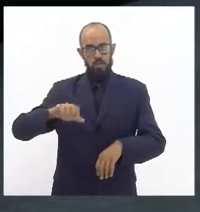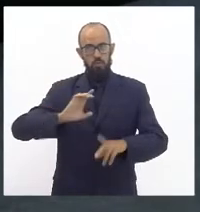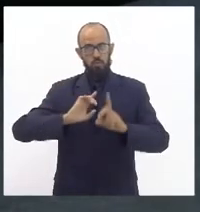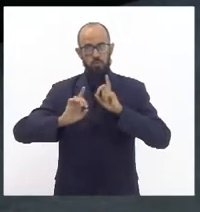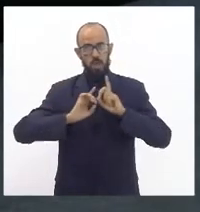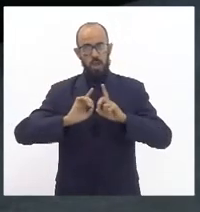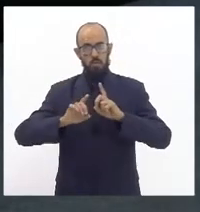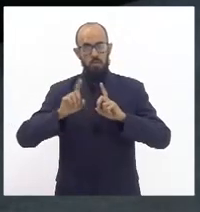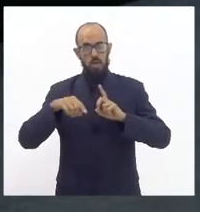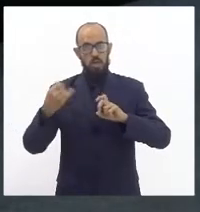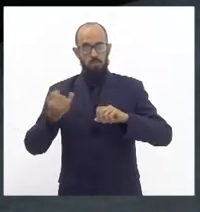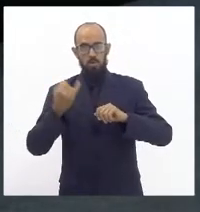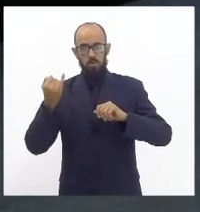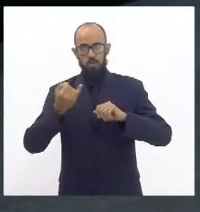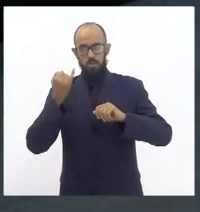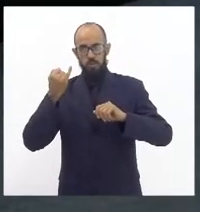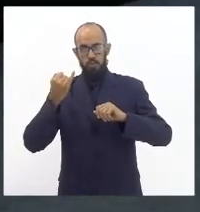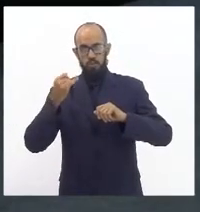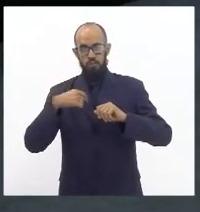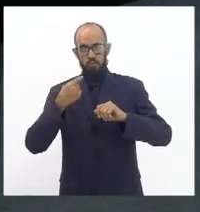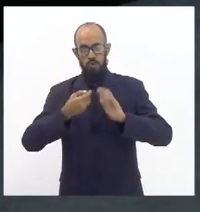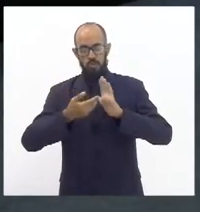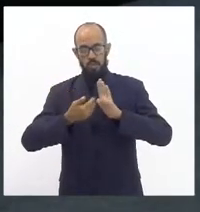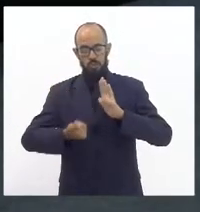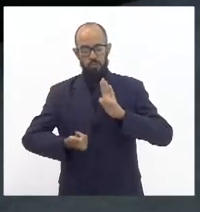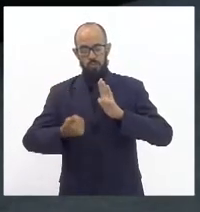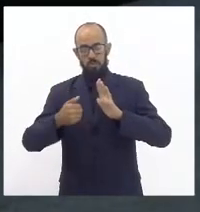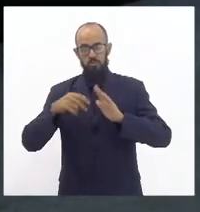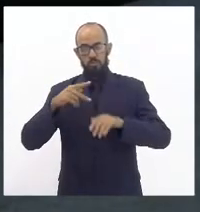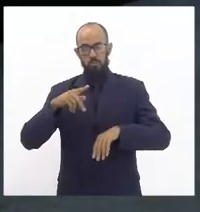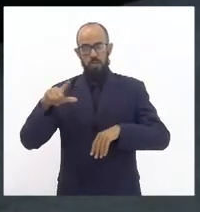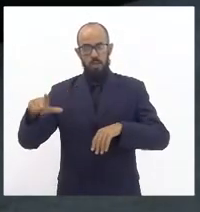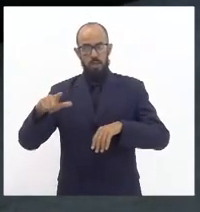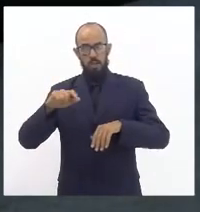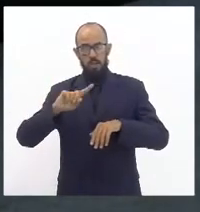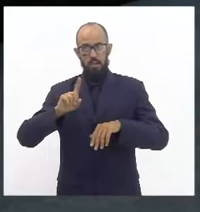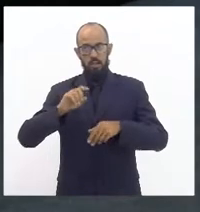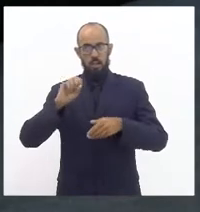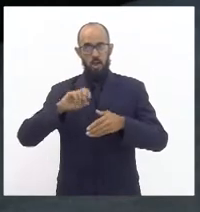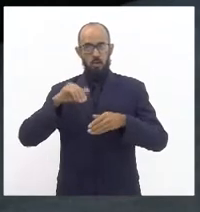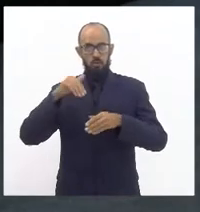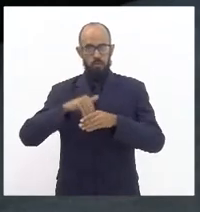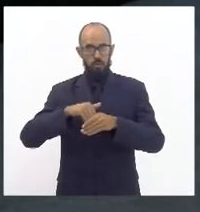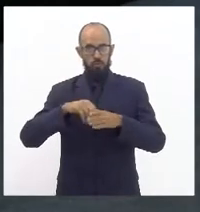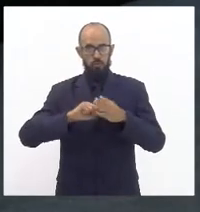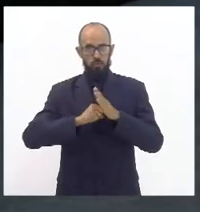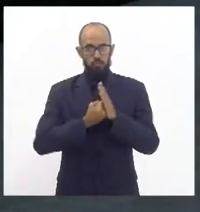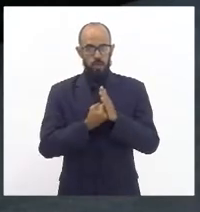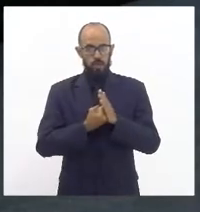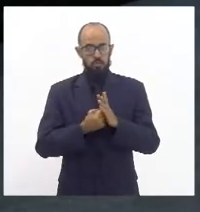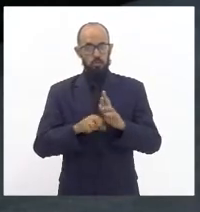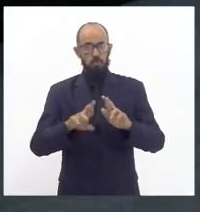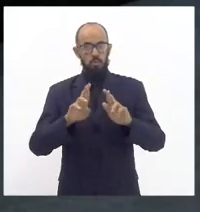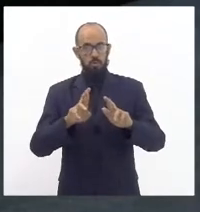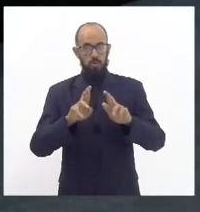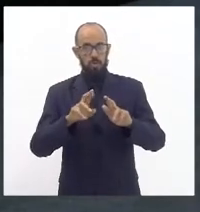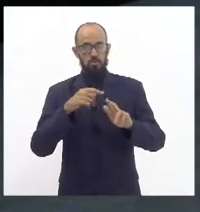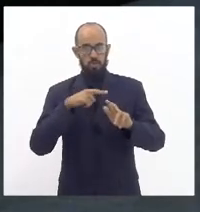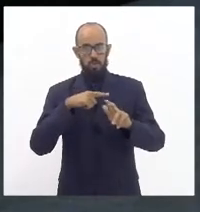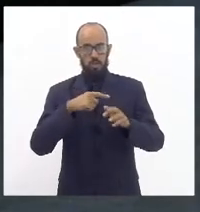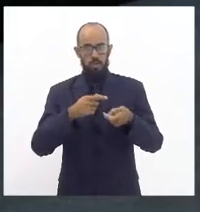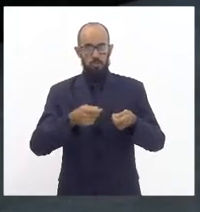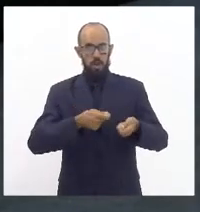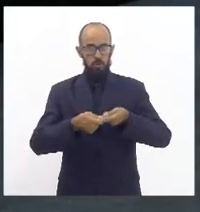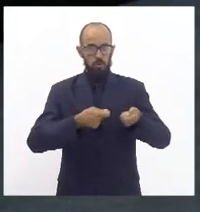a gente retirou o projeto deixou de votar o veto num processo de aposta na negociação e essa